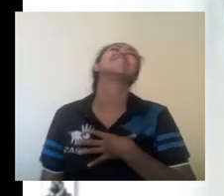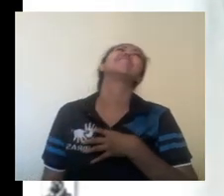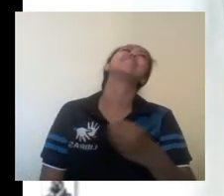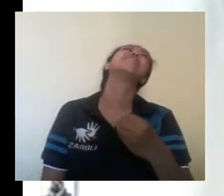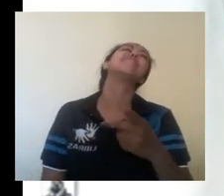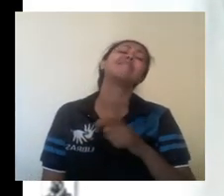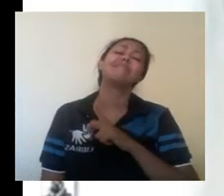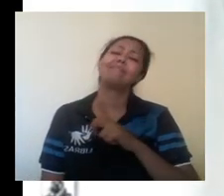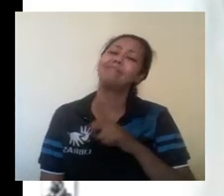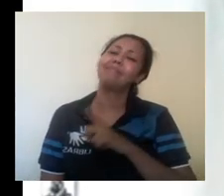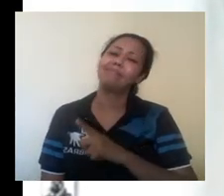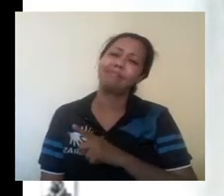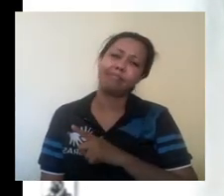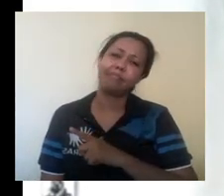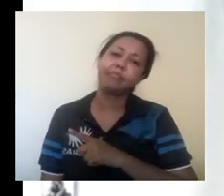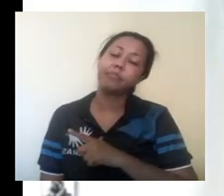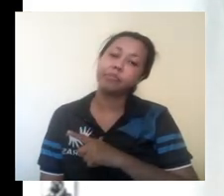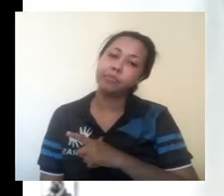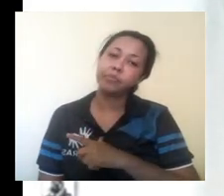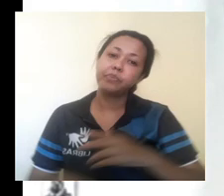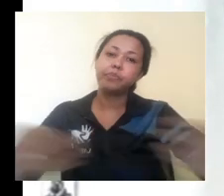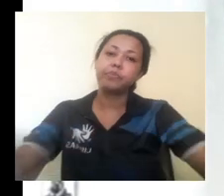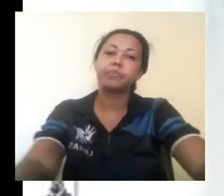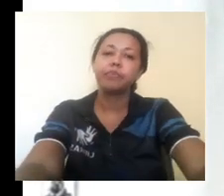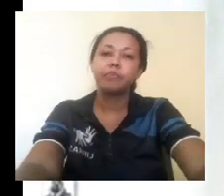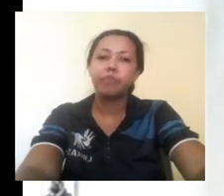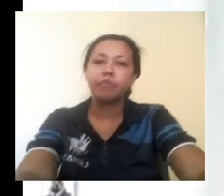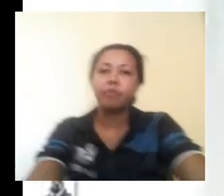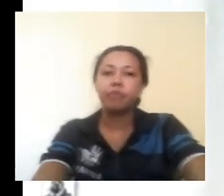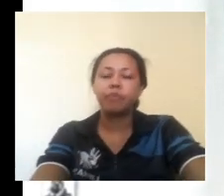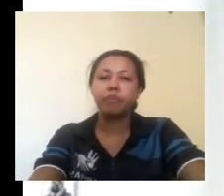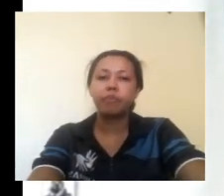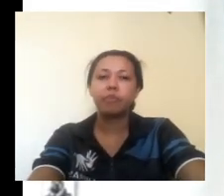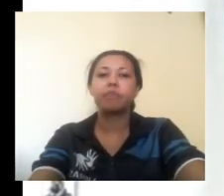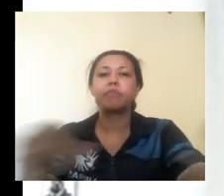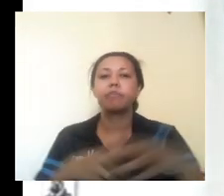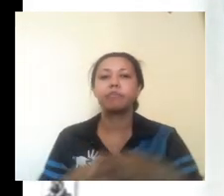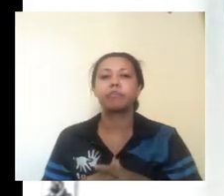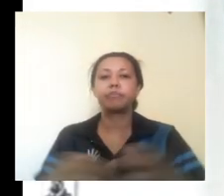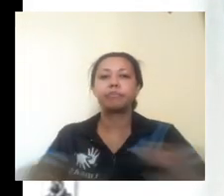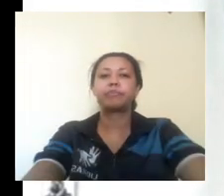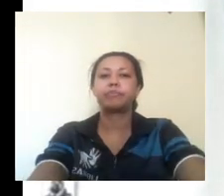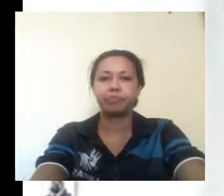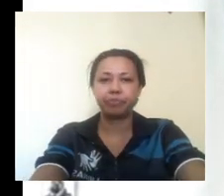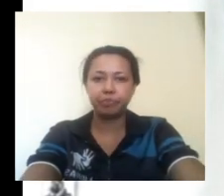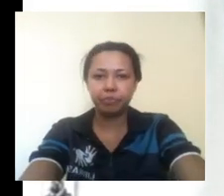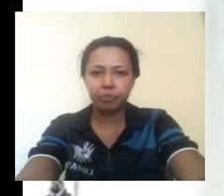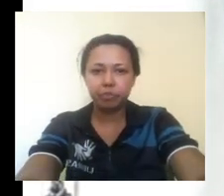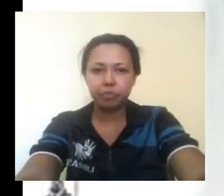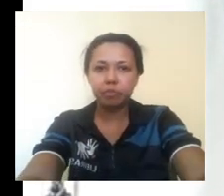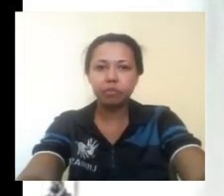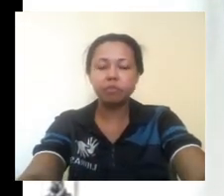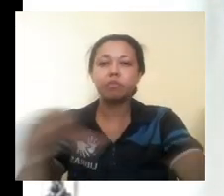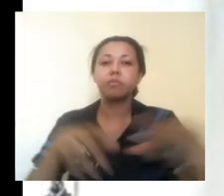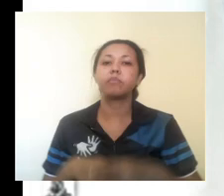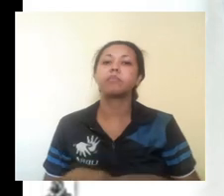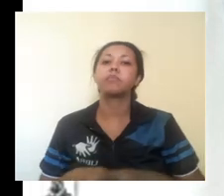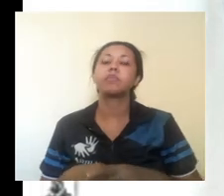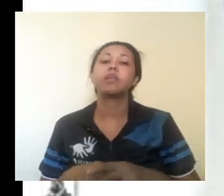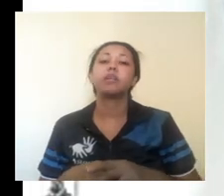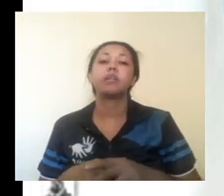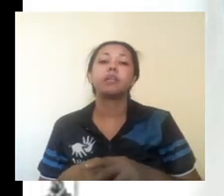ofereceu a Deus. Mas o que é que eu quero falar com isso? O que é que importa eu falar dessas categorias de mulheres, eu dizer que toda mulher leva um sorriso no rosto e